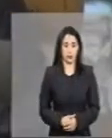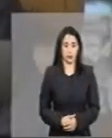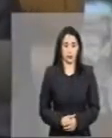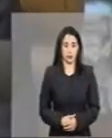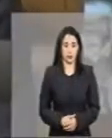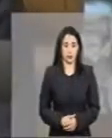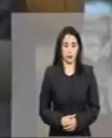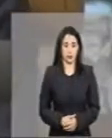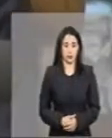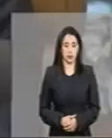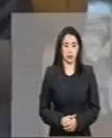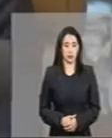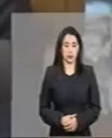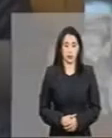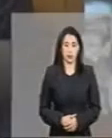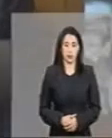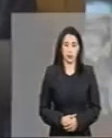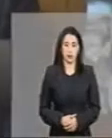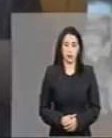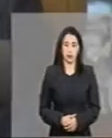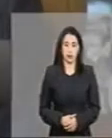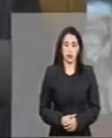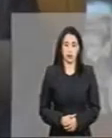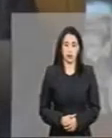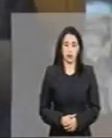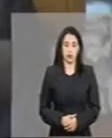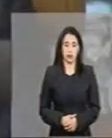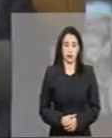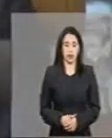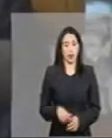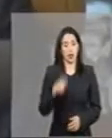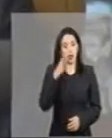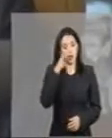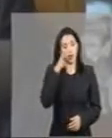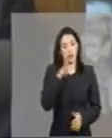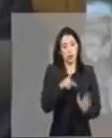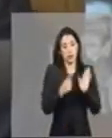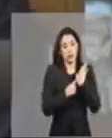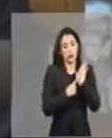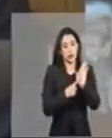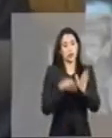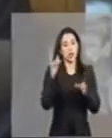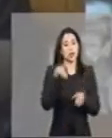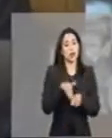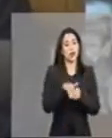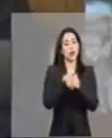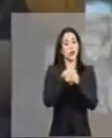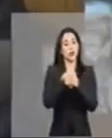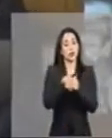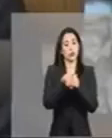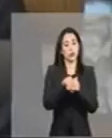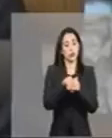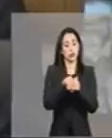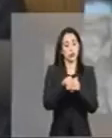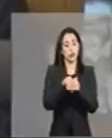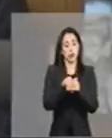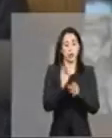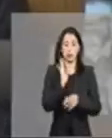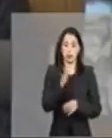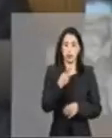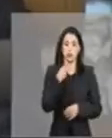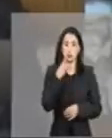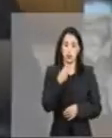É claro que, tal como foi destacado no voto, nos votos aqui proferidos,